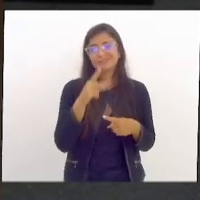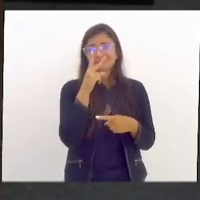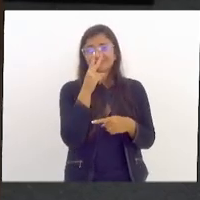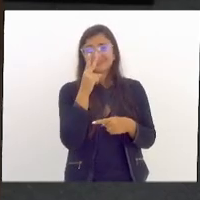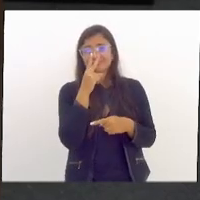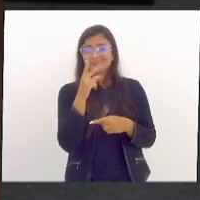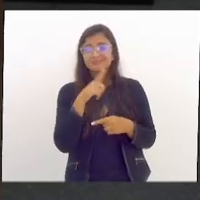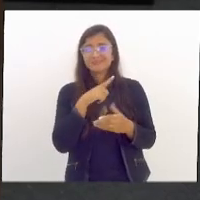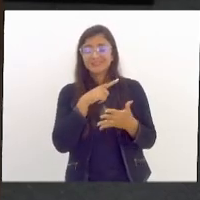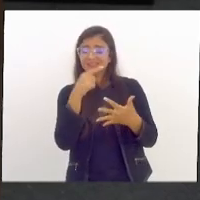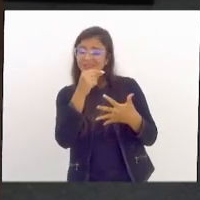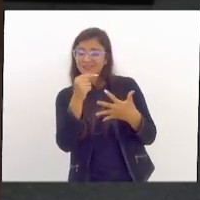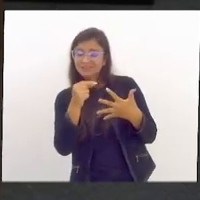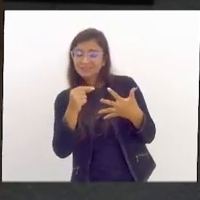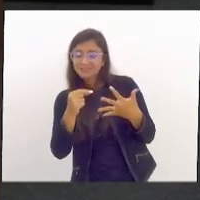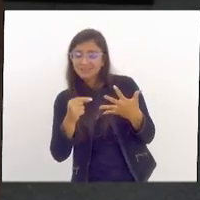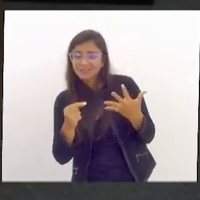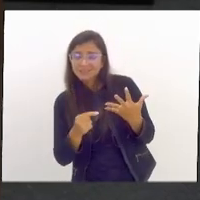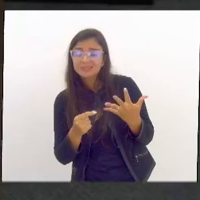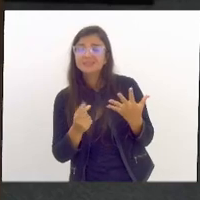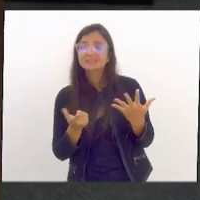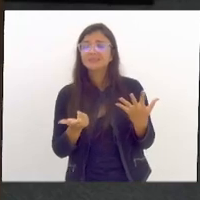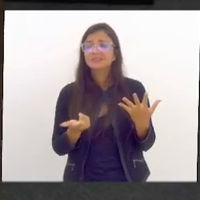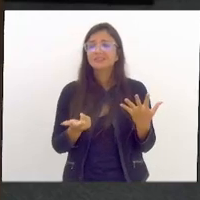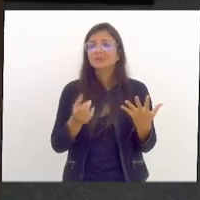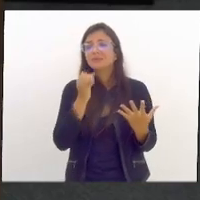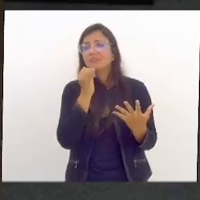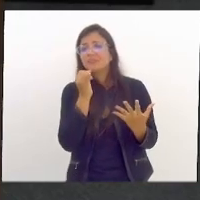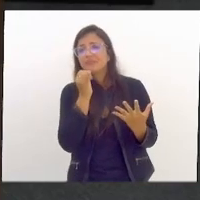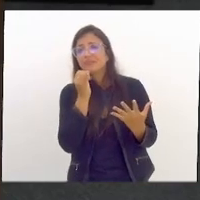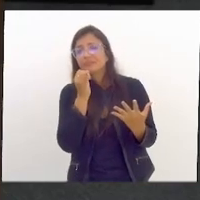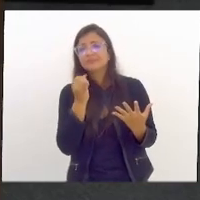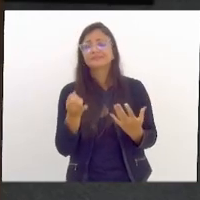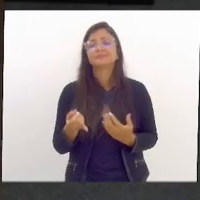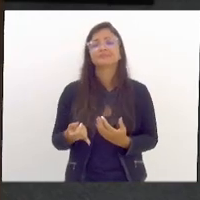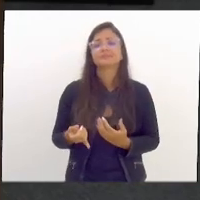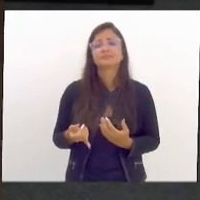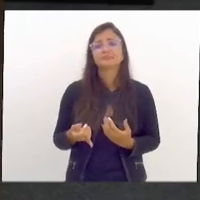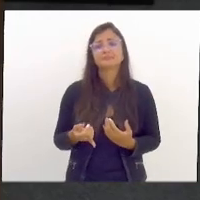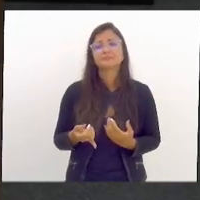tem muitas questões aqui que, por exemplo,